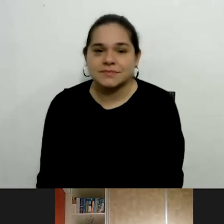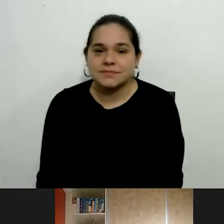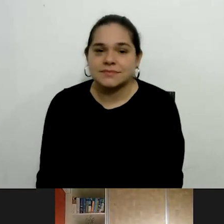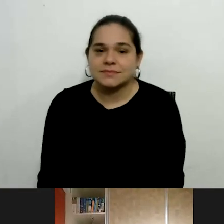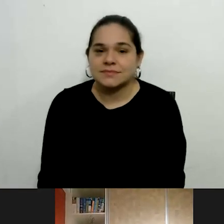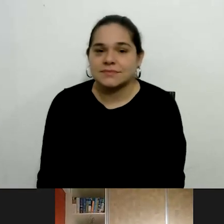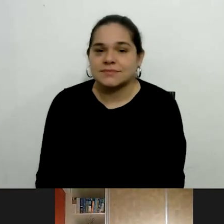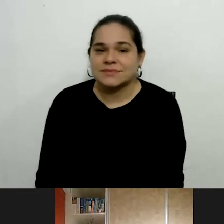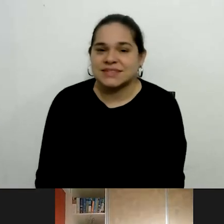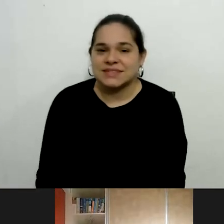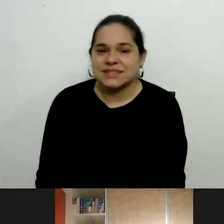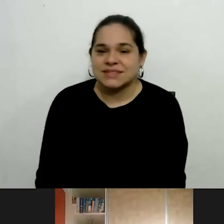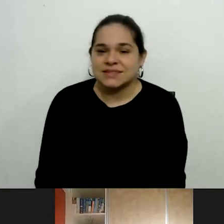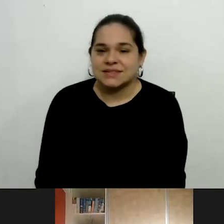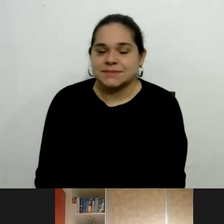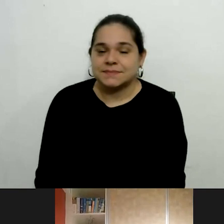Oi?